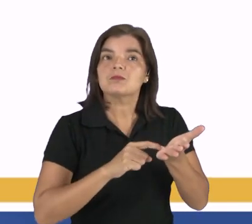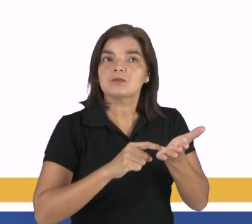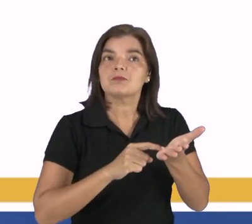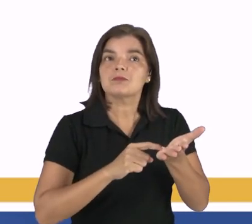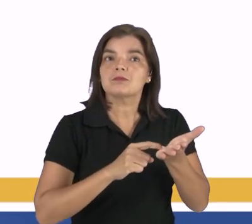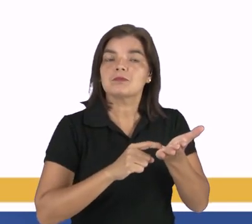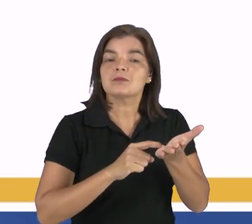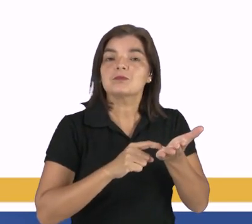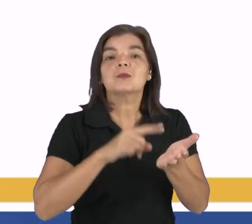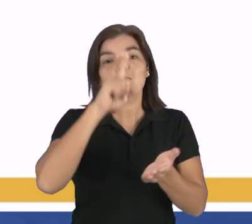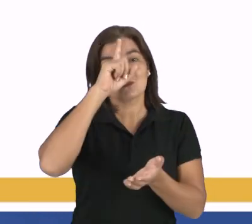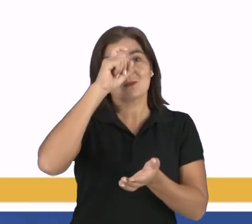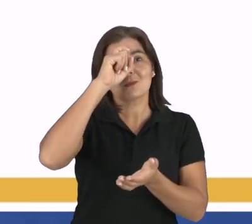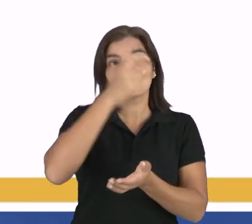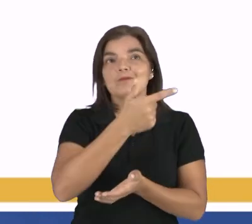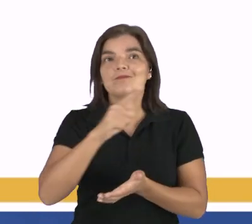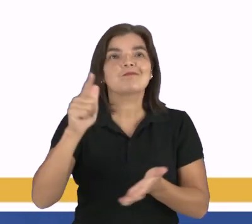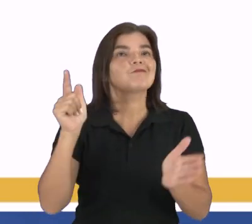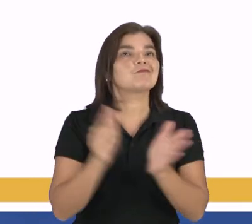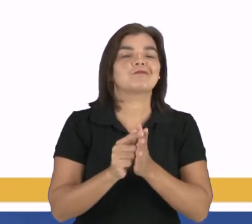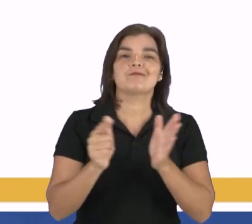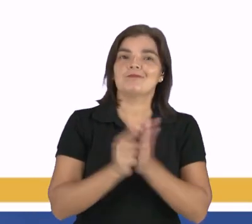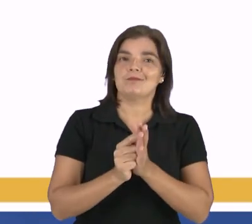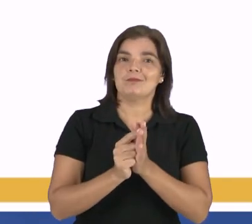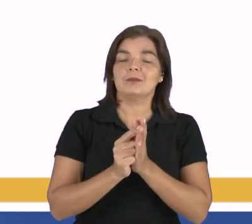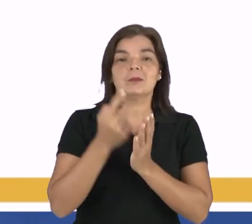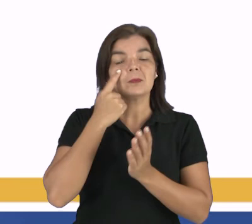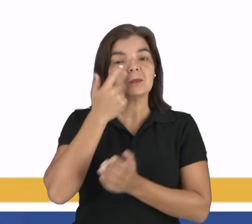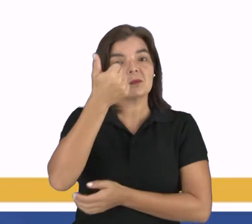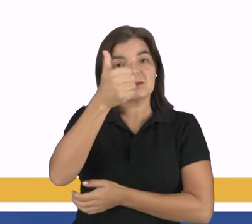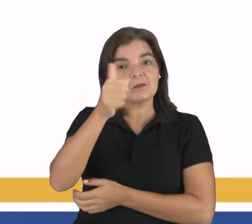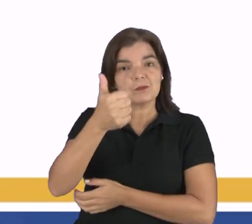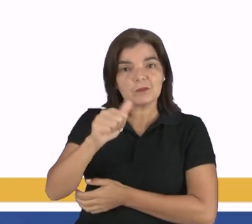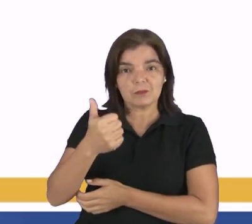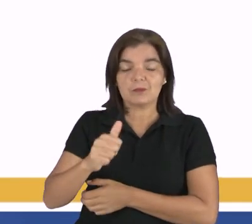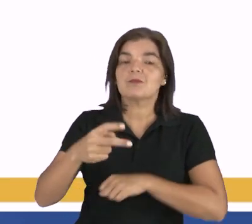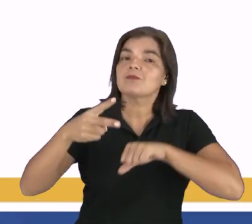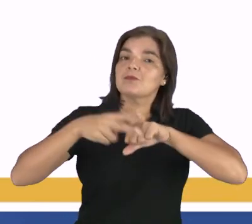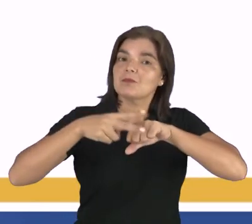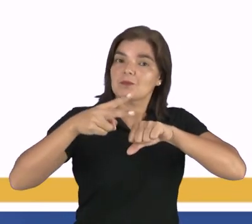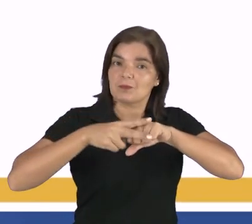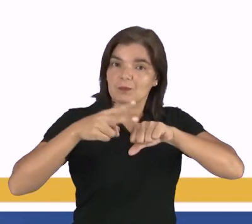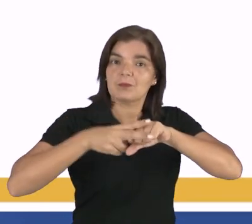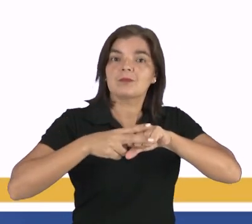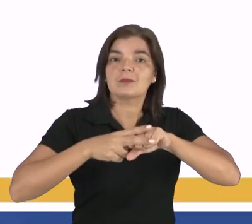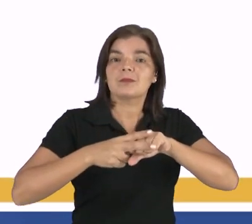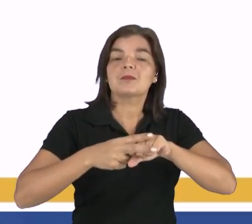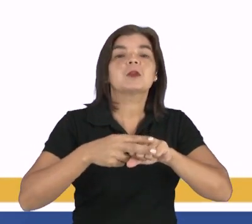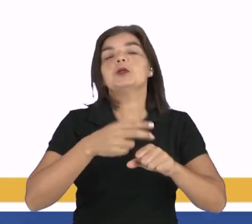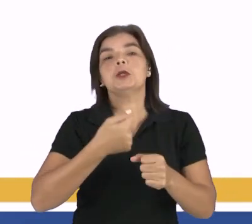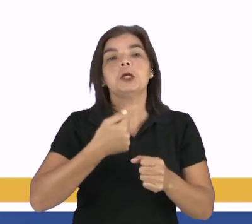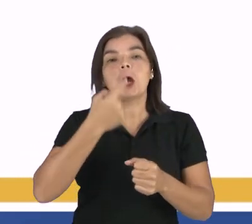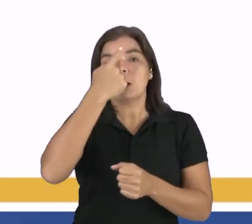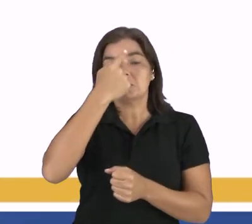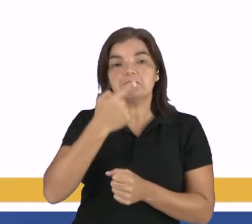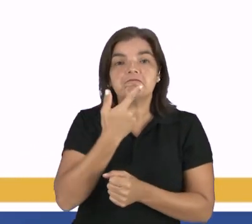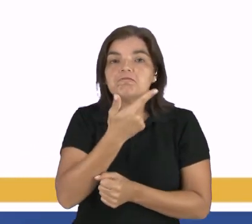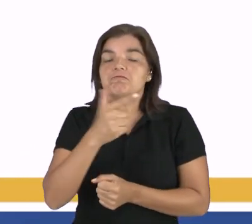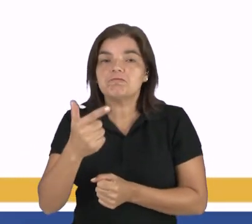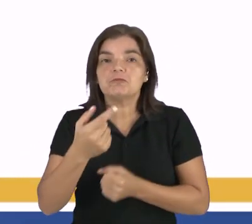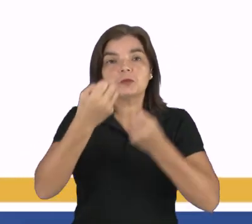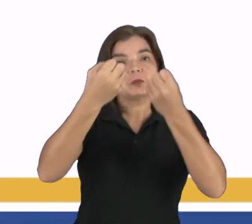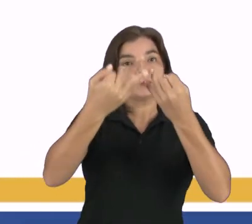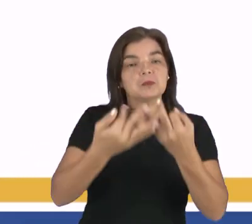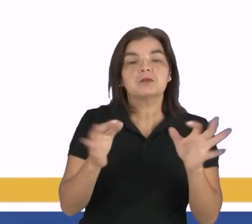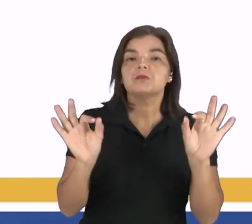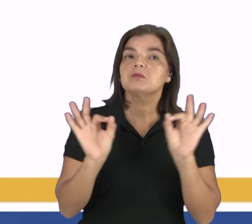está sem papel. Então, analise todas as linguagens, verbal e não verbal, o que está sendo dito e o